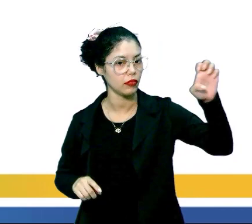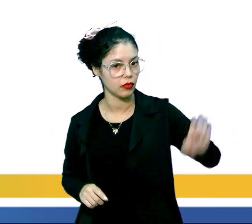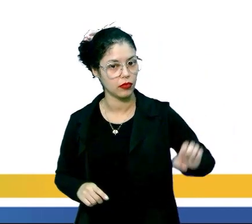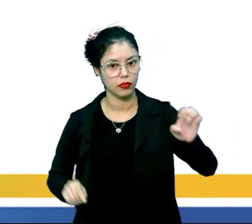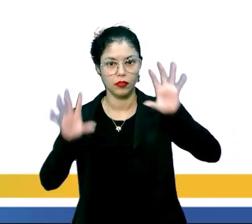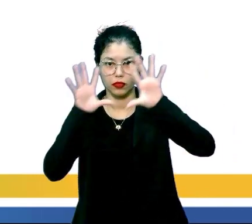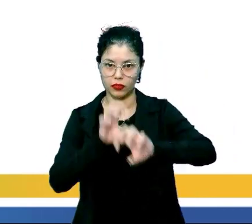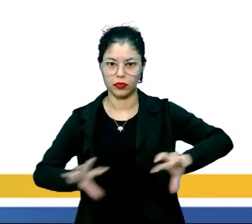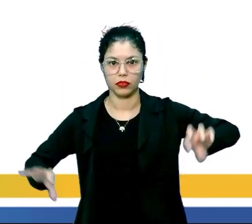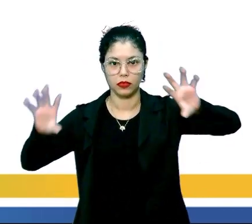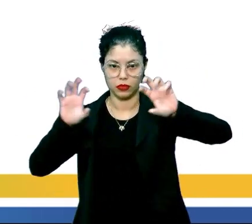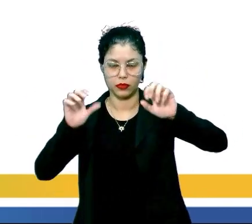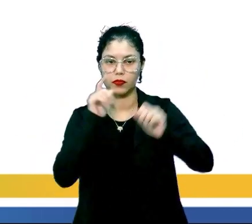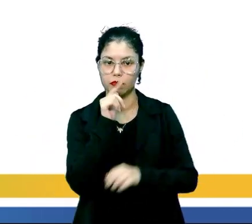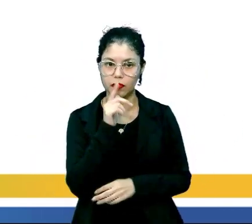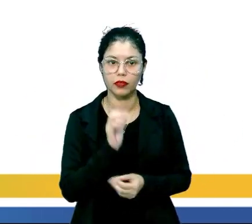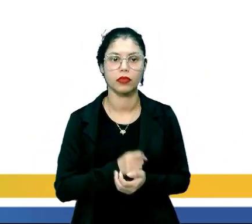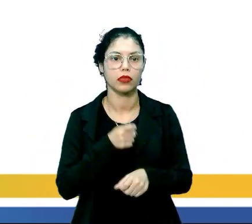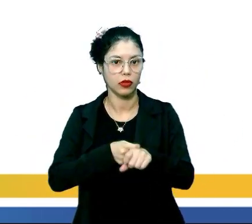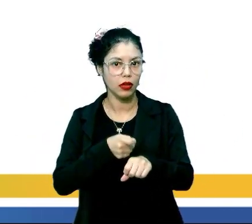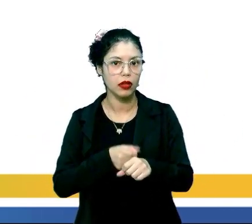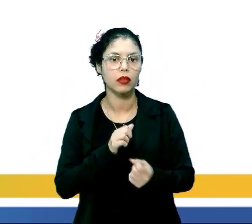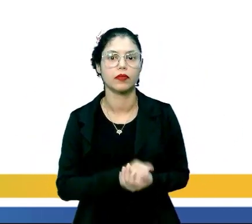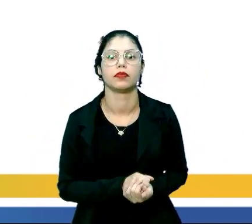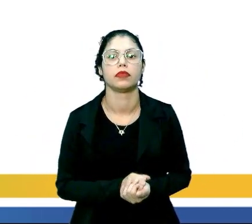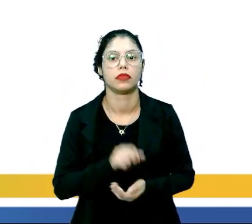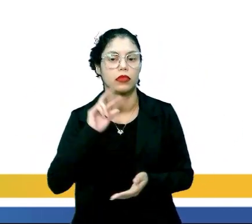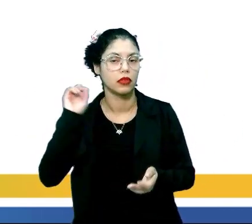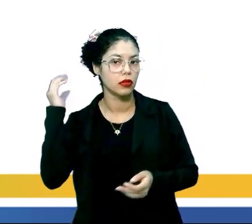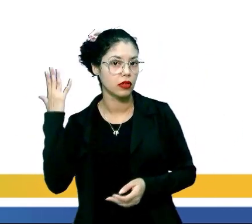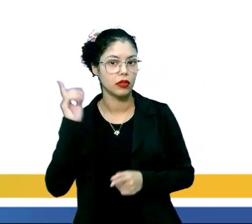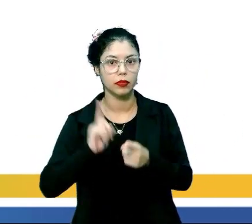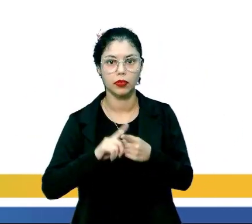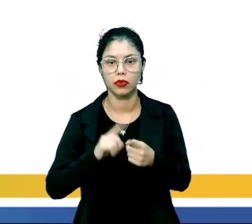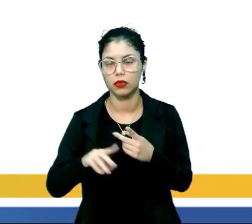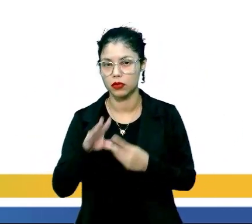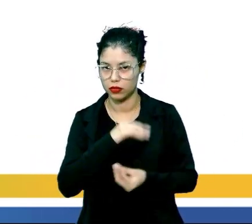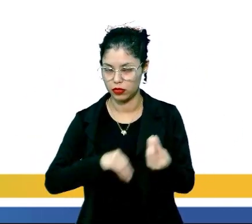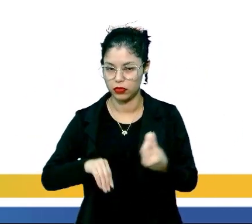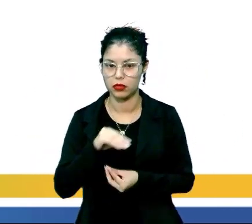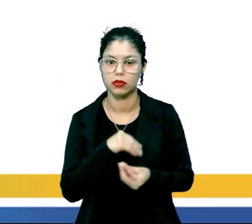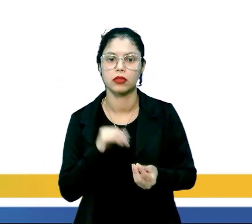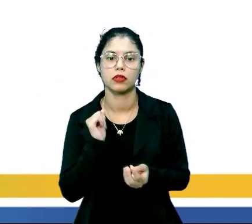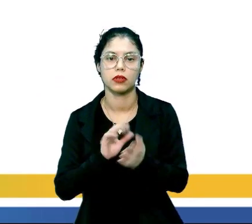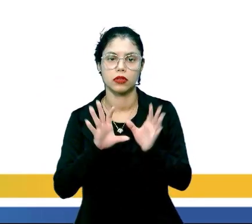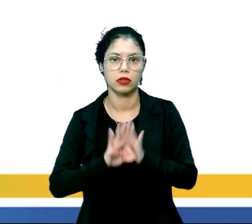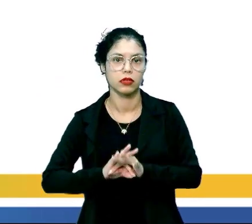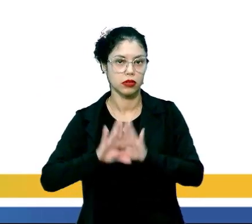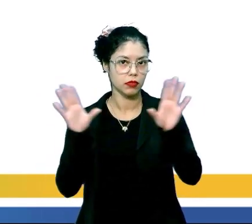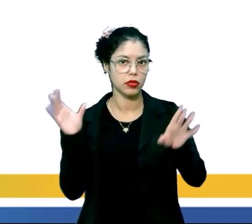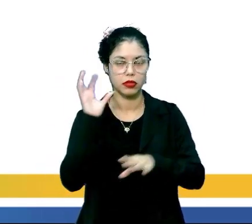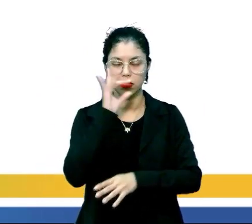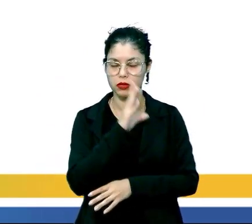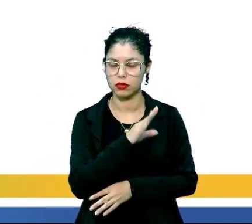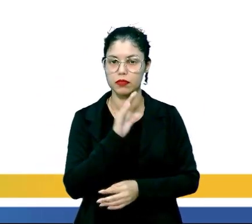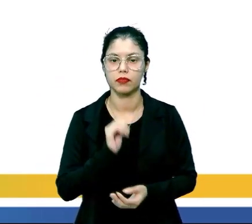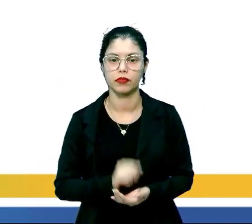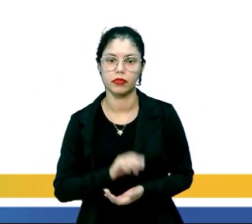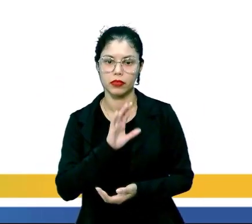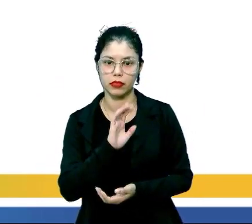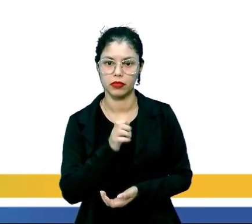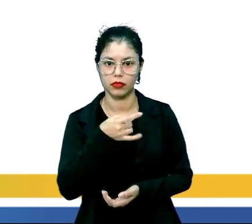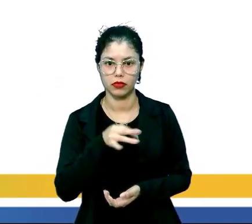ali o gasoso virando líquido e o líquido virando sólido, isso acontece porque essas reações elas liberam calor. Elas são